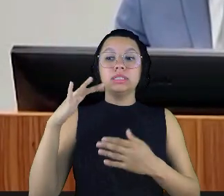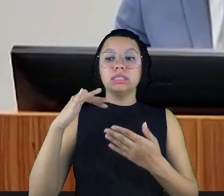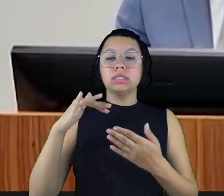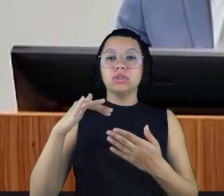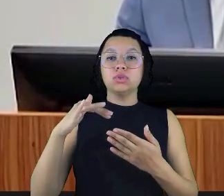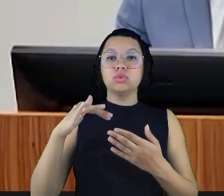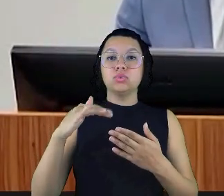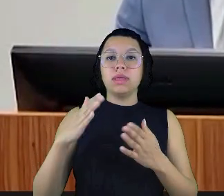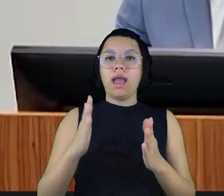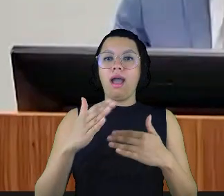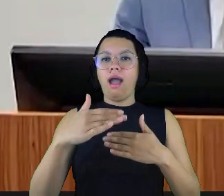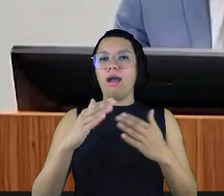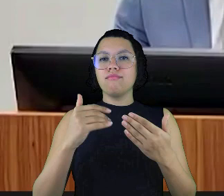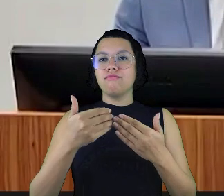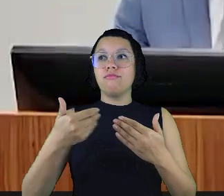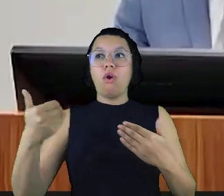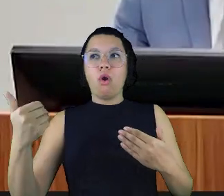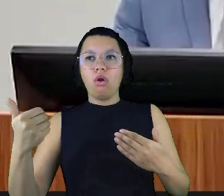judiciário. Né?